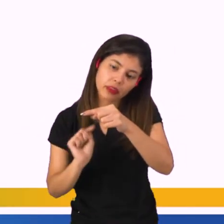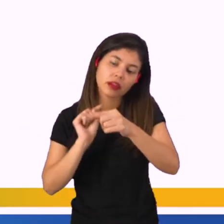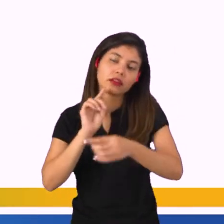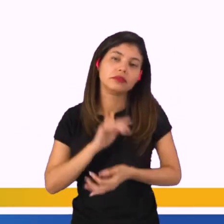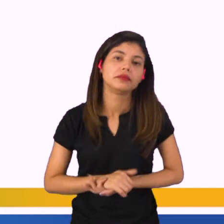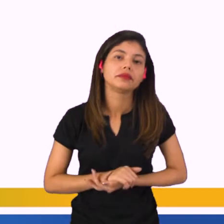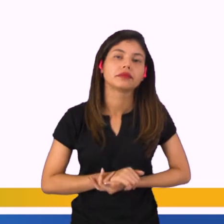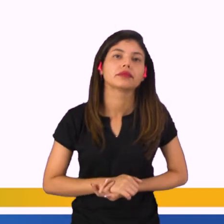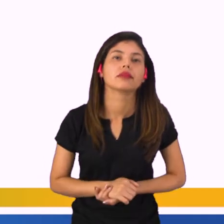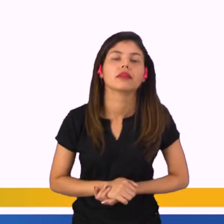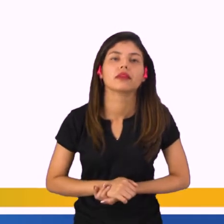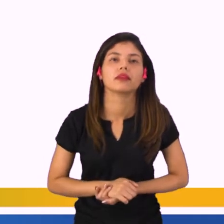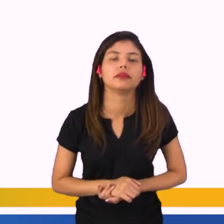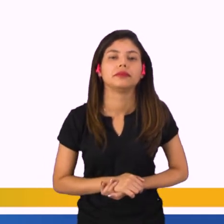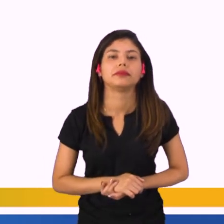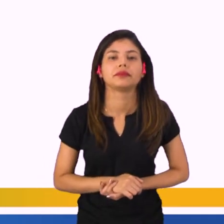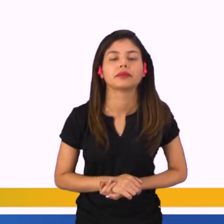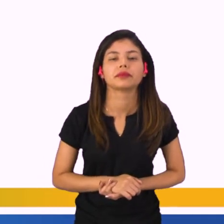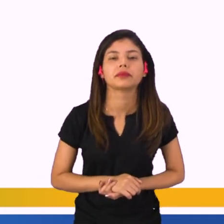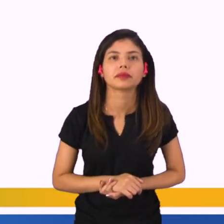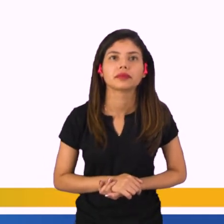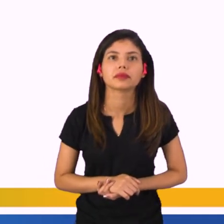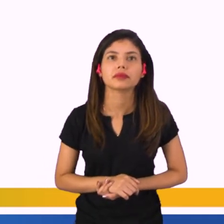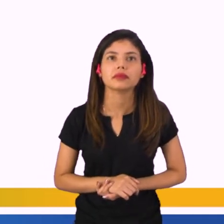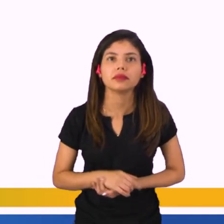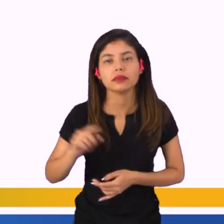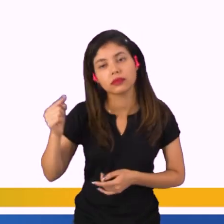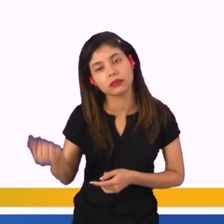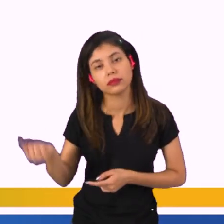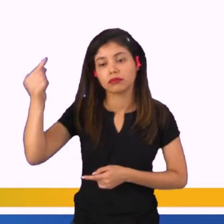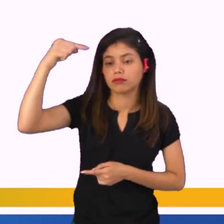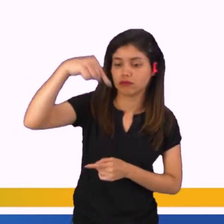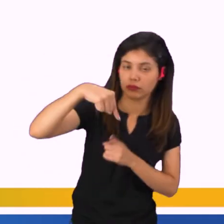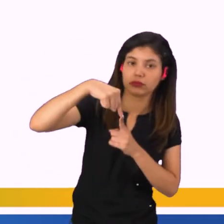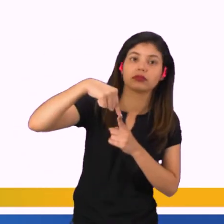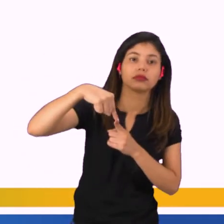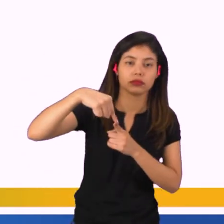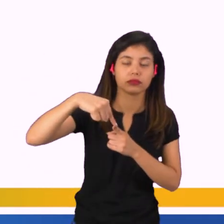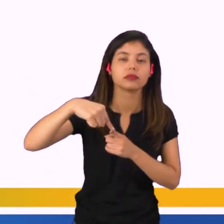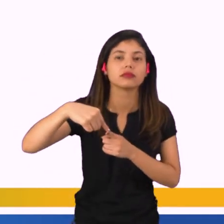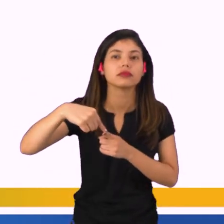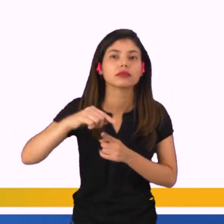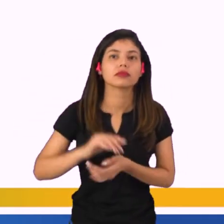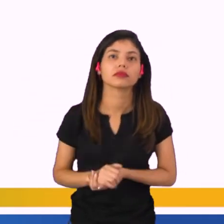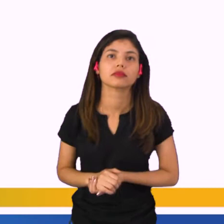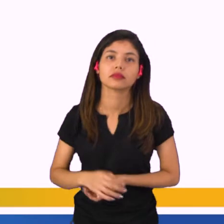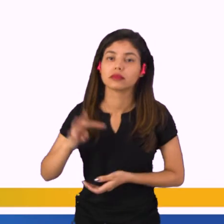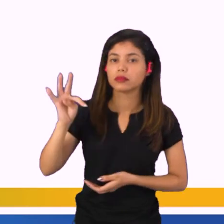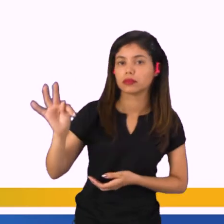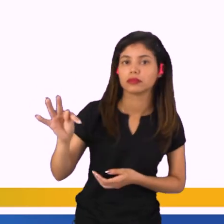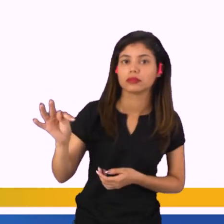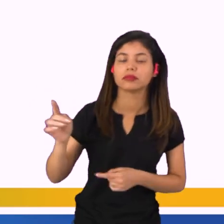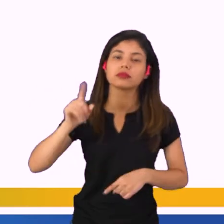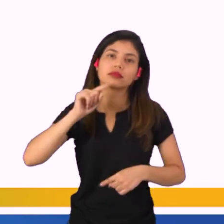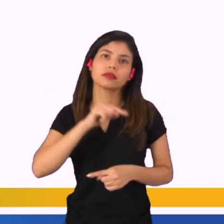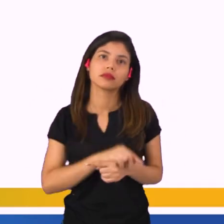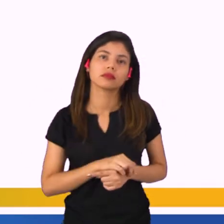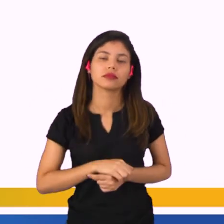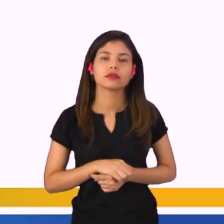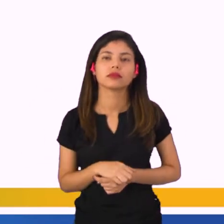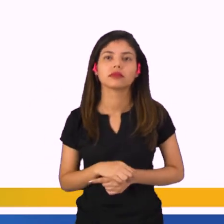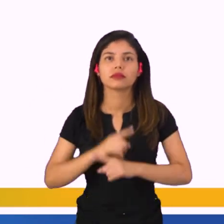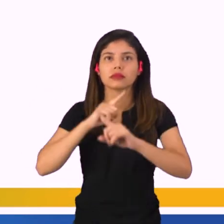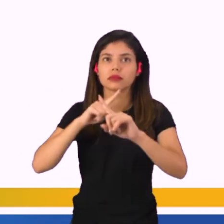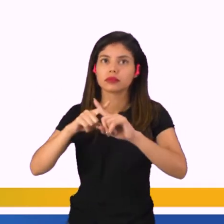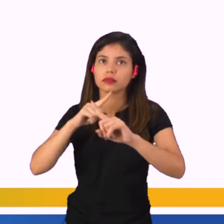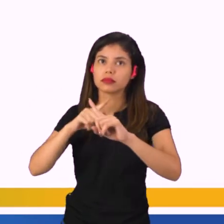para tonelada, você também divide por 1000. Agora, se você tiver a unidade em tonelada e quiser